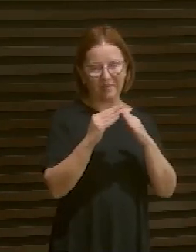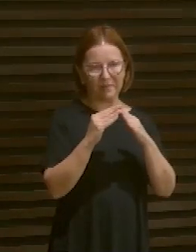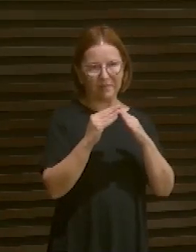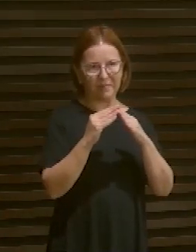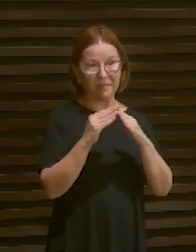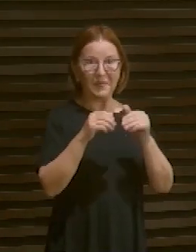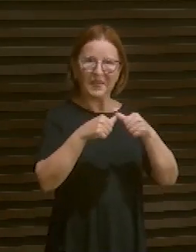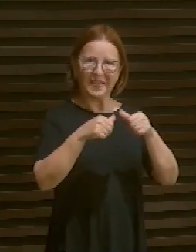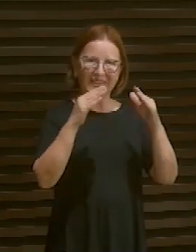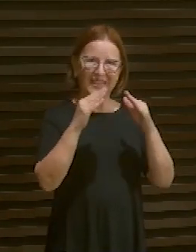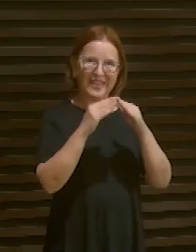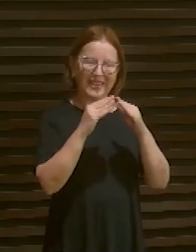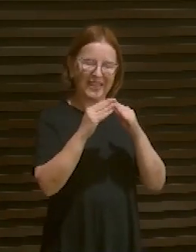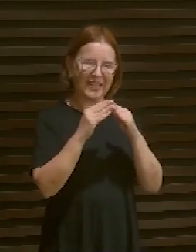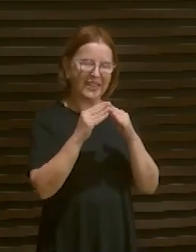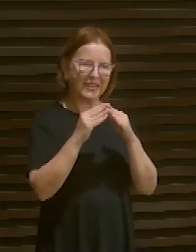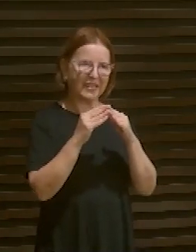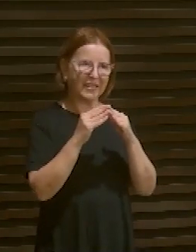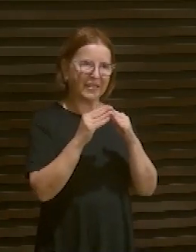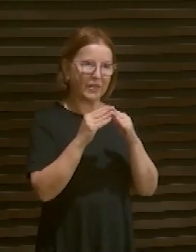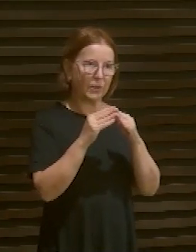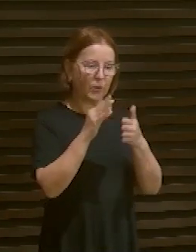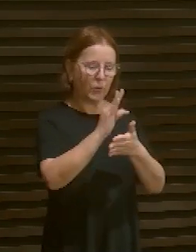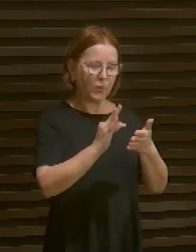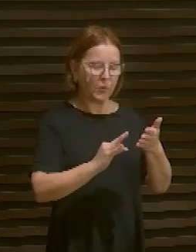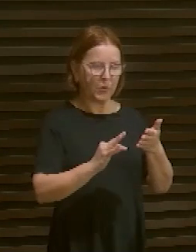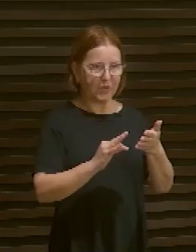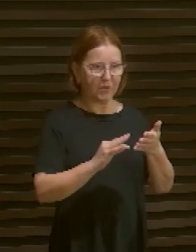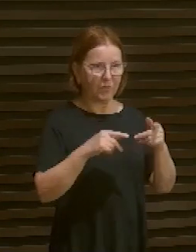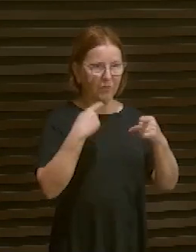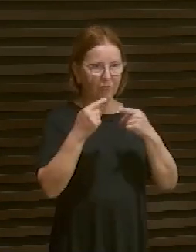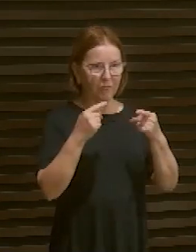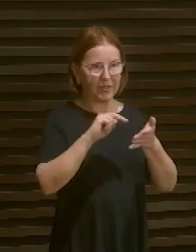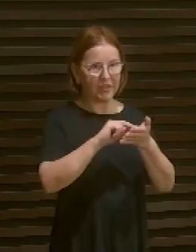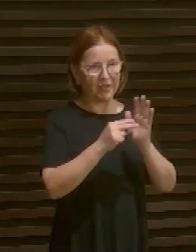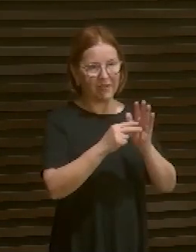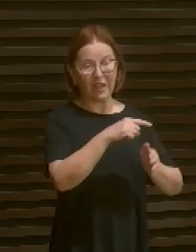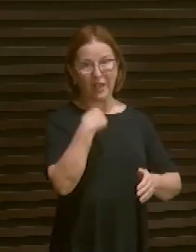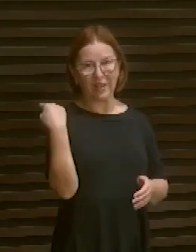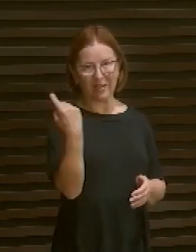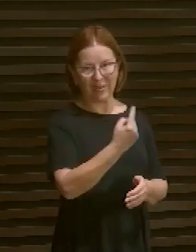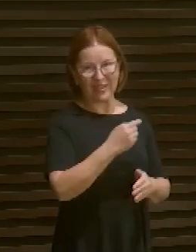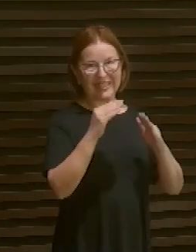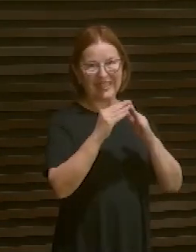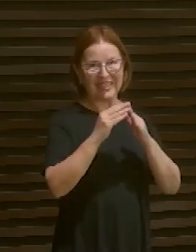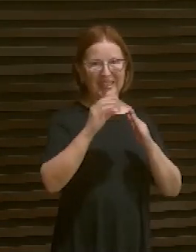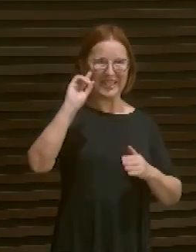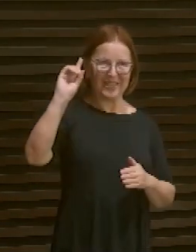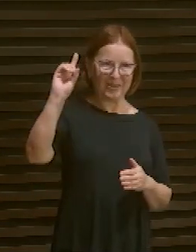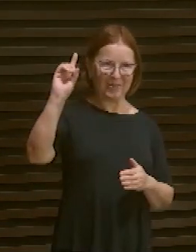esta casa, como diz o texto, somos nós. A casa de Deus somos